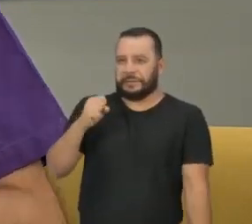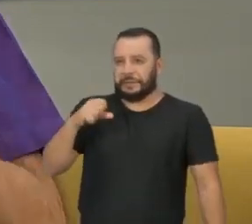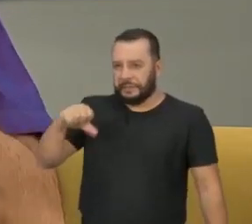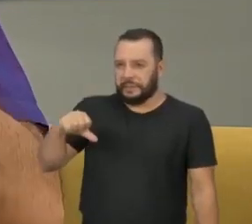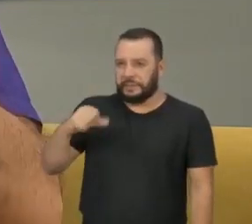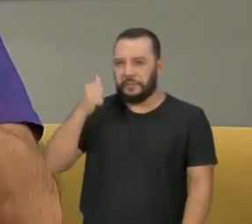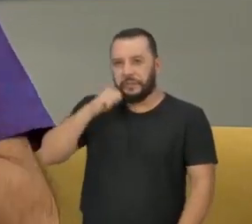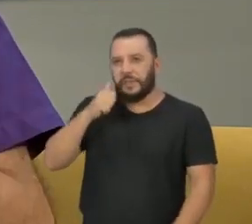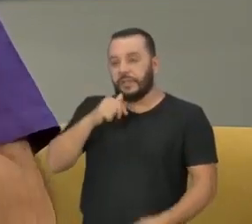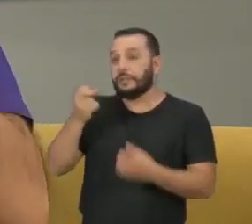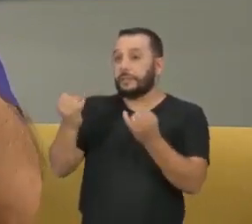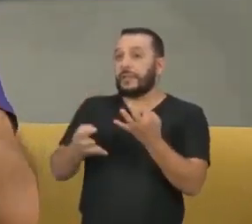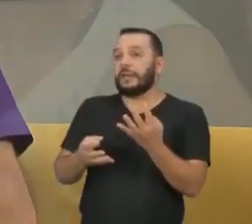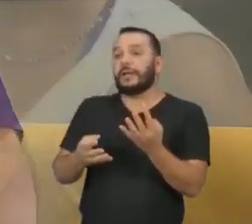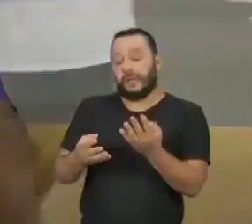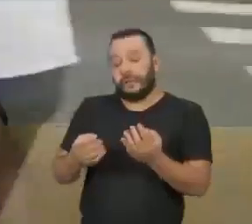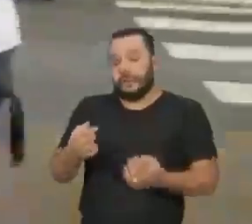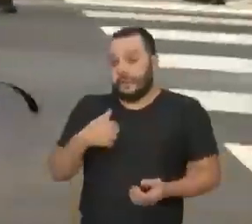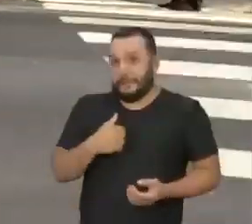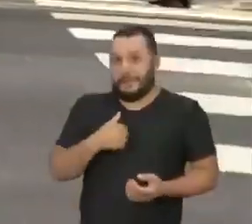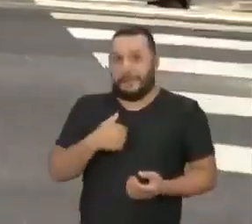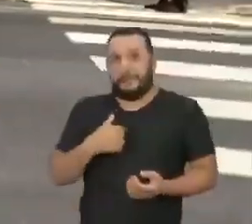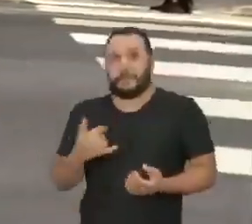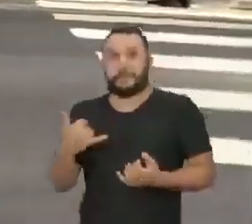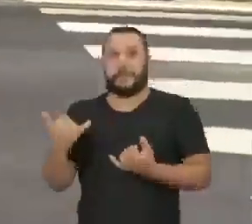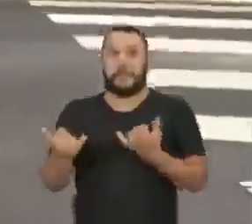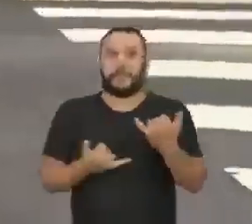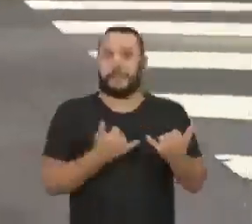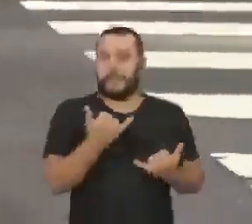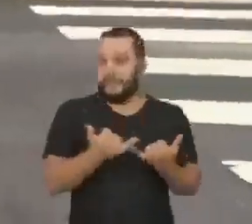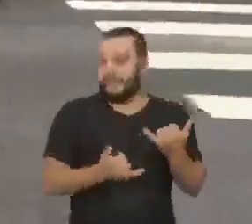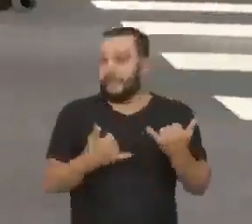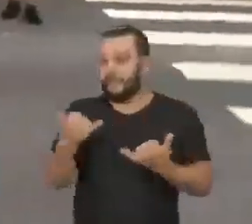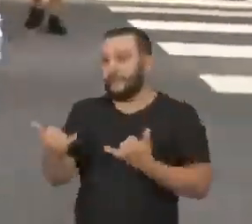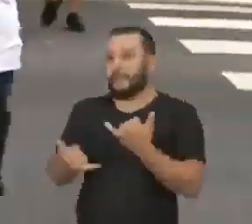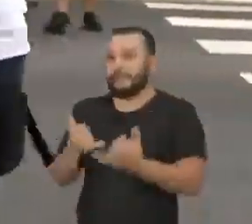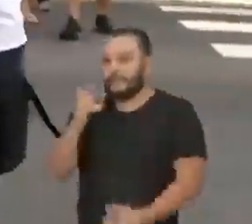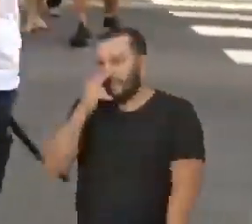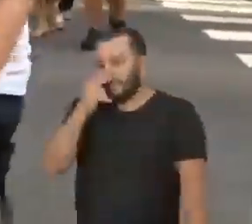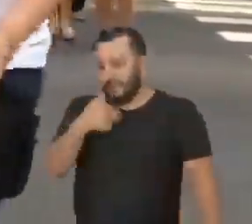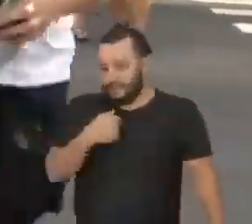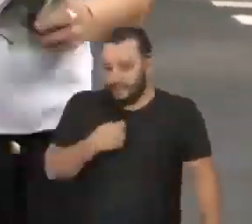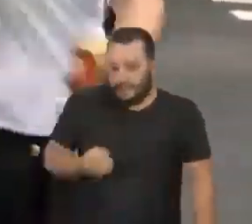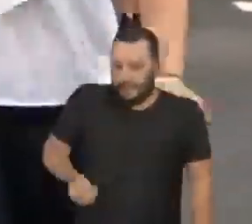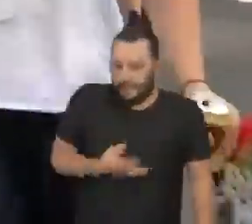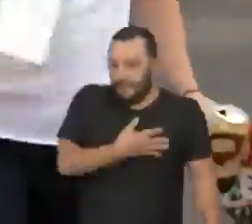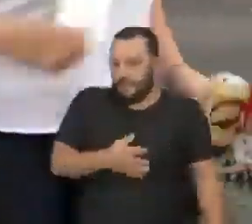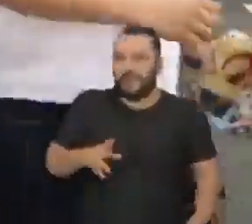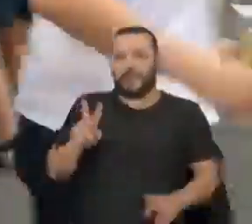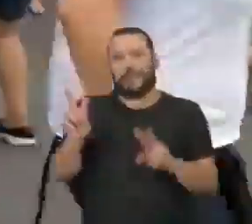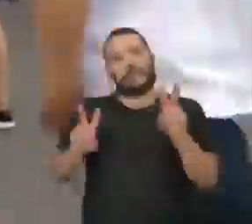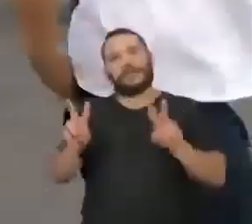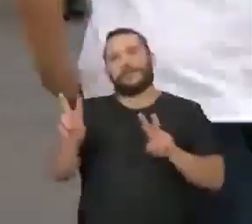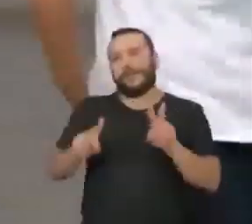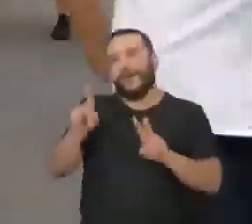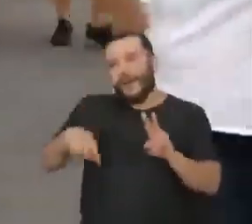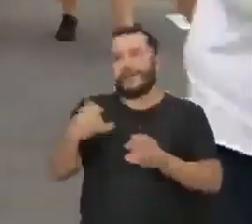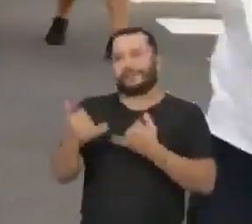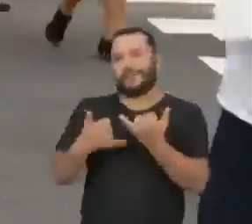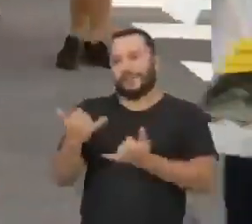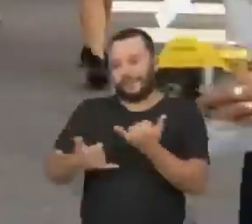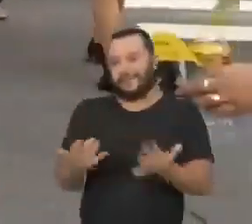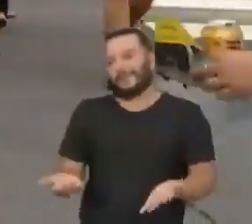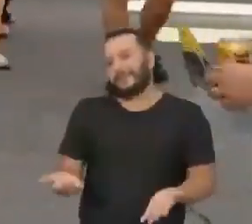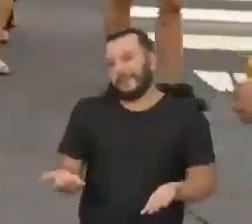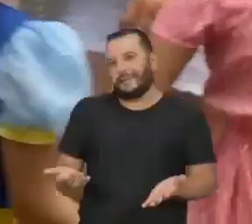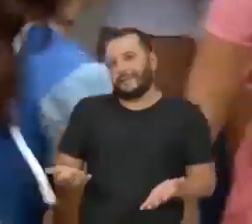Ao falar de como ela se renova a partir do brincar o carnaval. O carnaval é um tipo de brincadeira. E é no